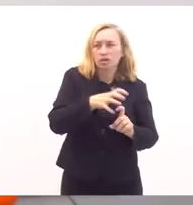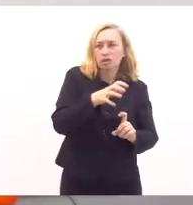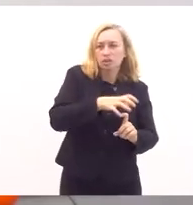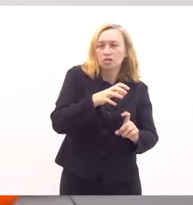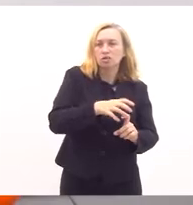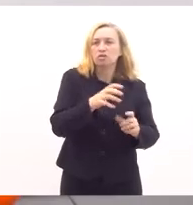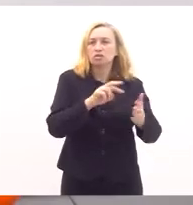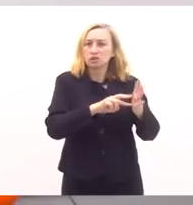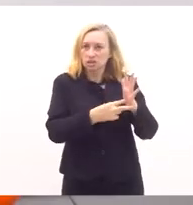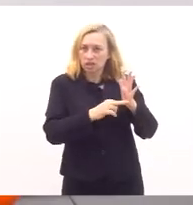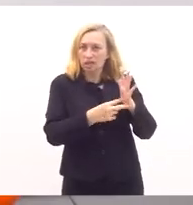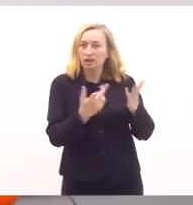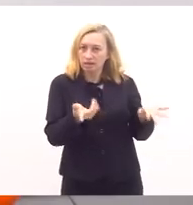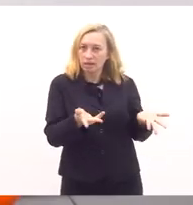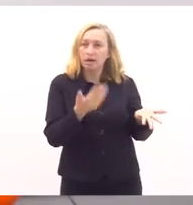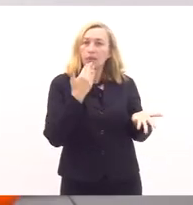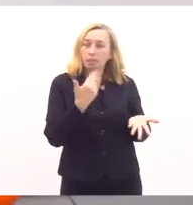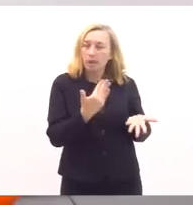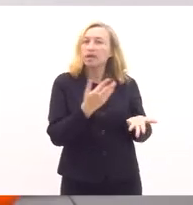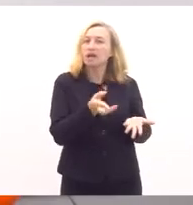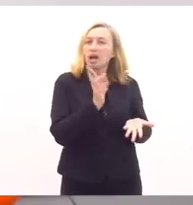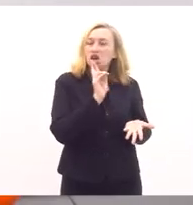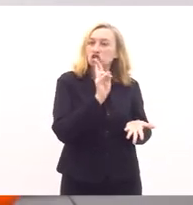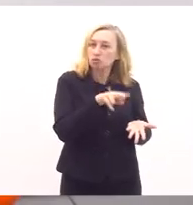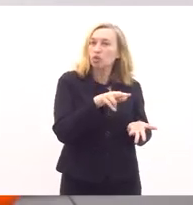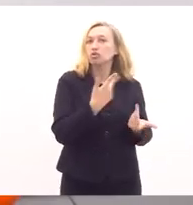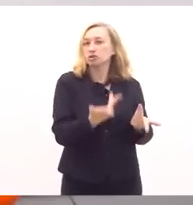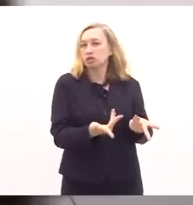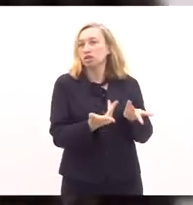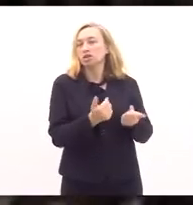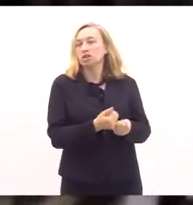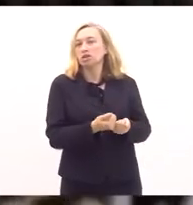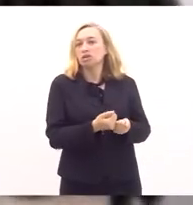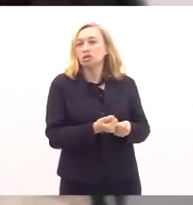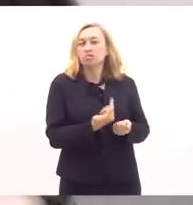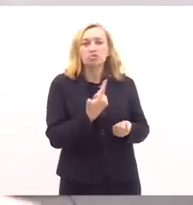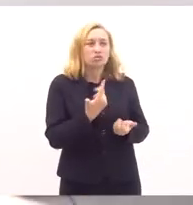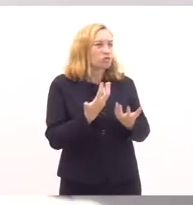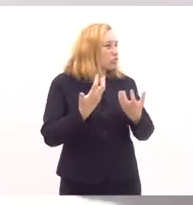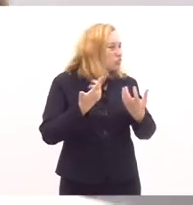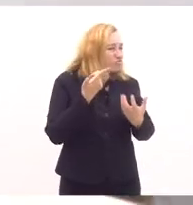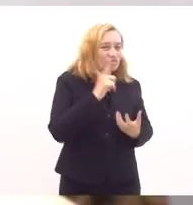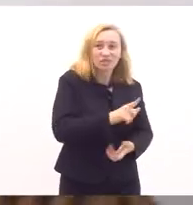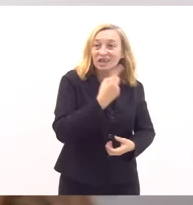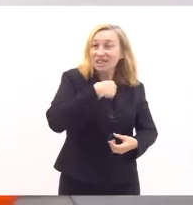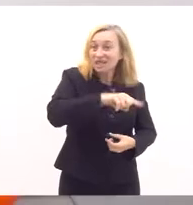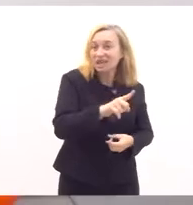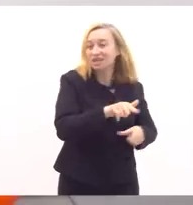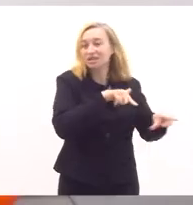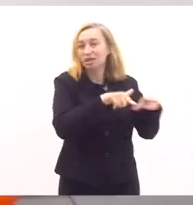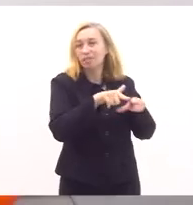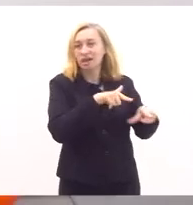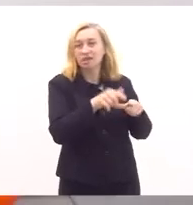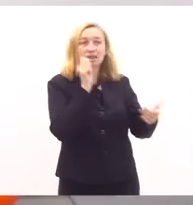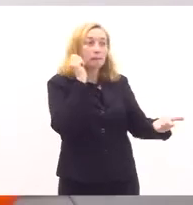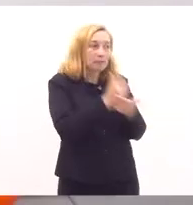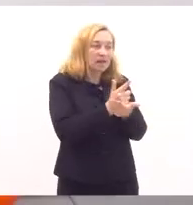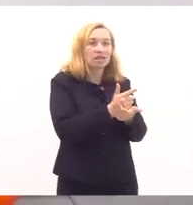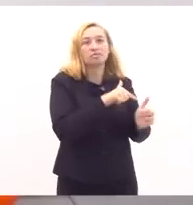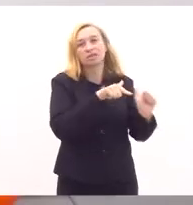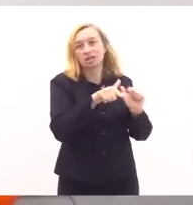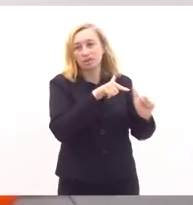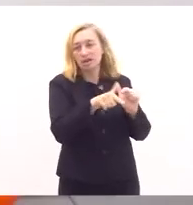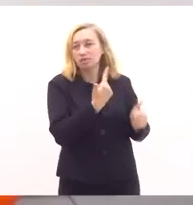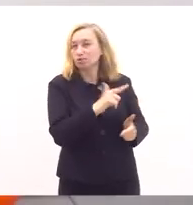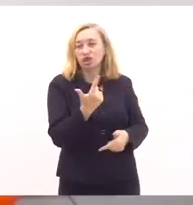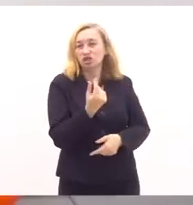né? O trabalhador pede a resposta, porque o trabalhador não está conseguindo ir trabalhar, porque senão está pagando já para ir trabalhar, porque não